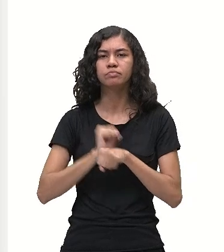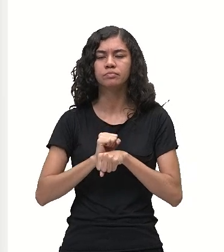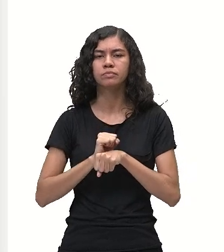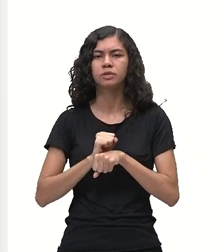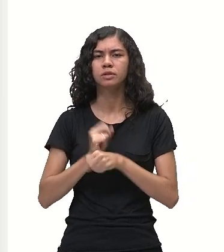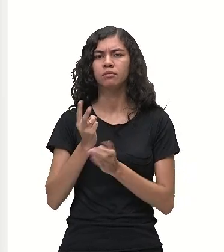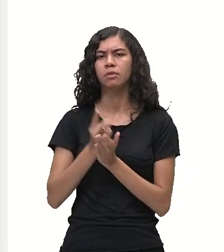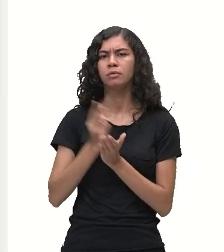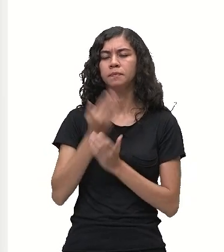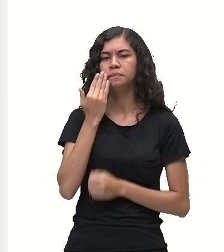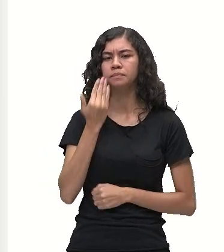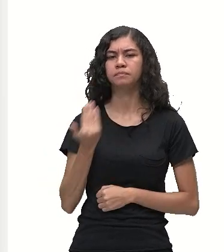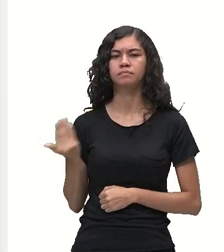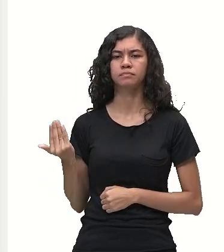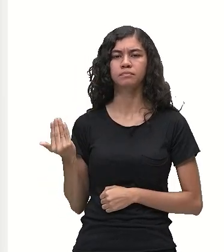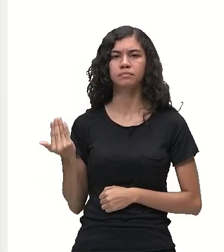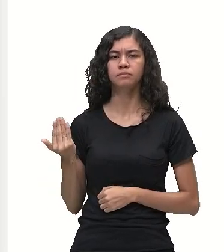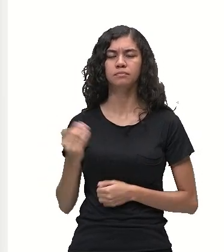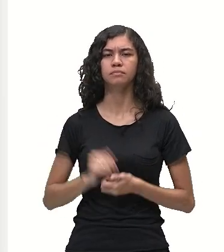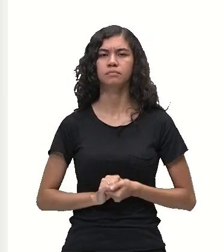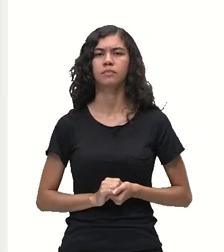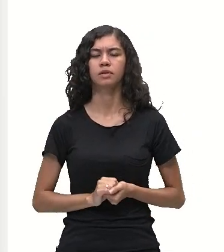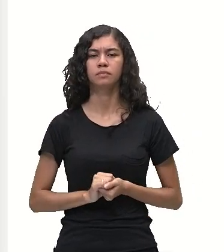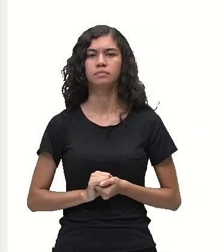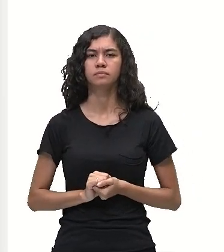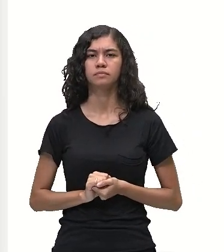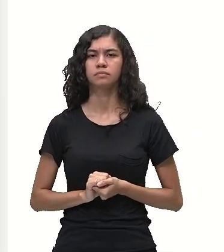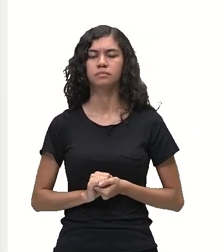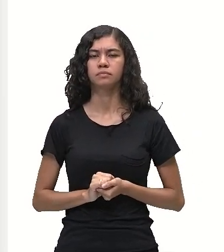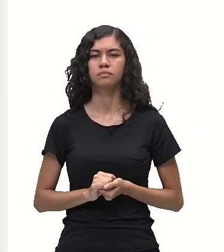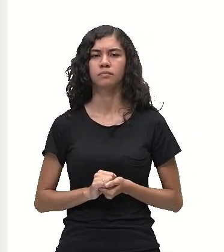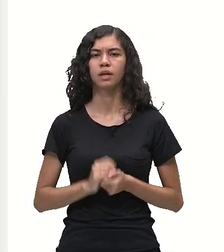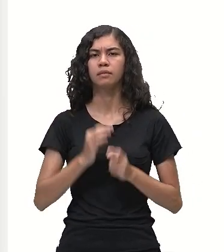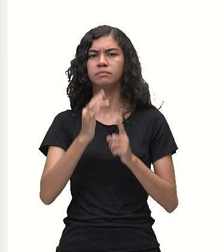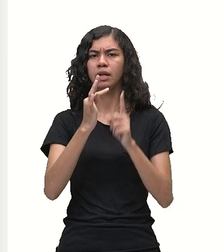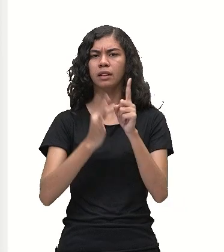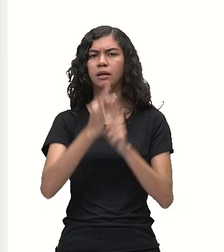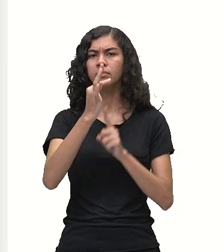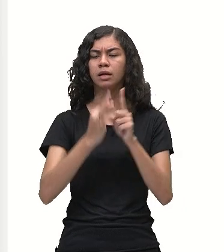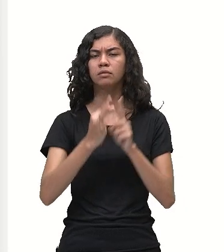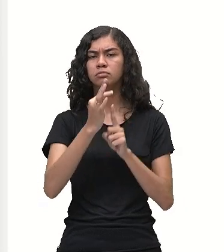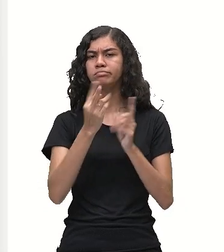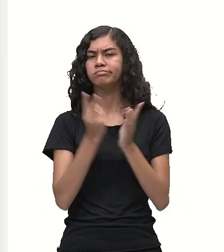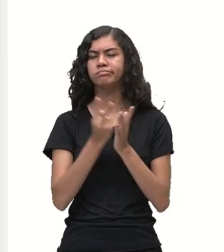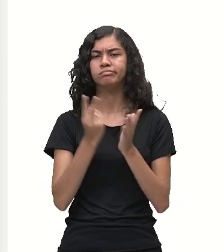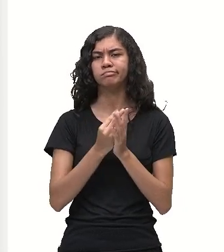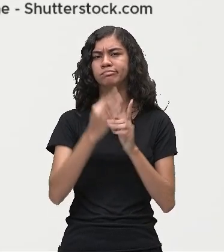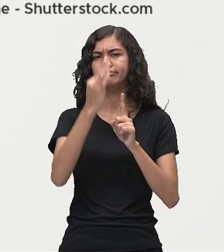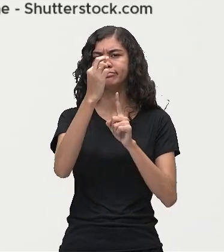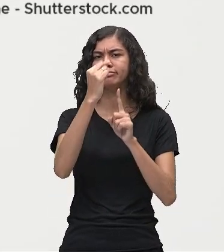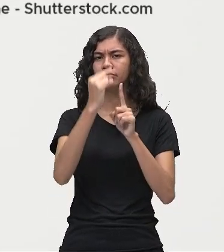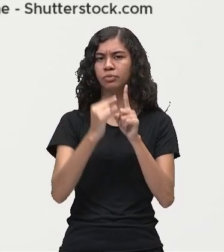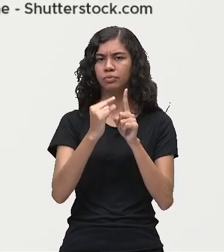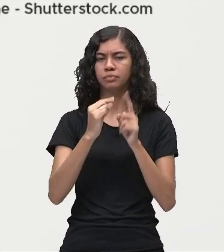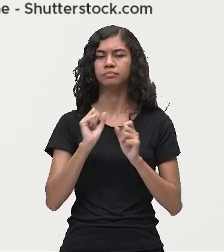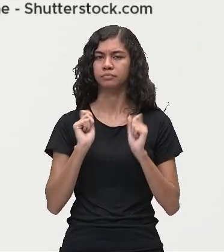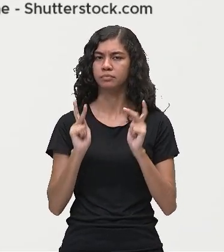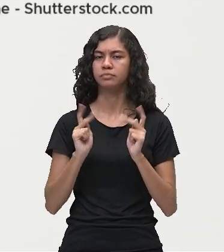como se que o líquido se recolhesse. Ou seja, a temperatura ela está mais baixa,